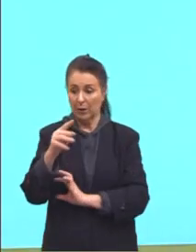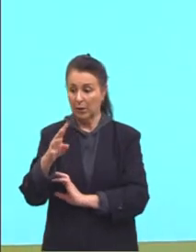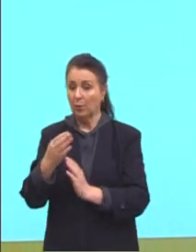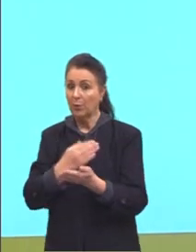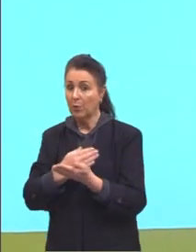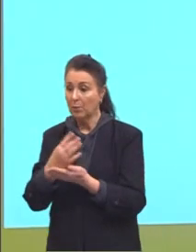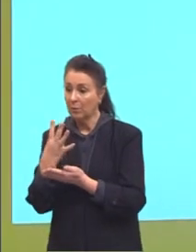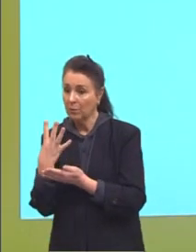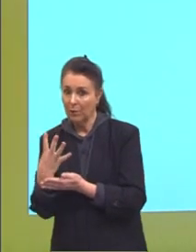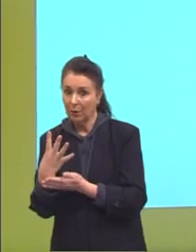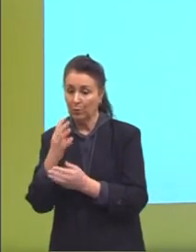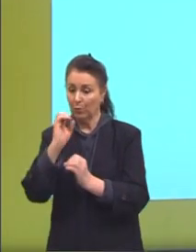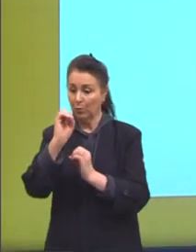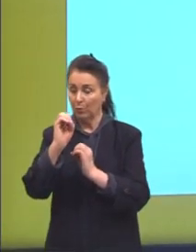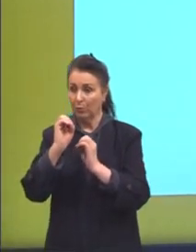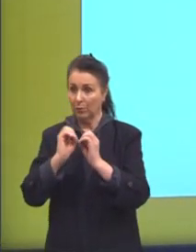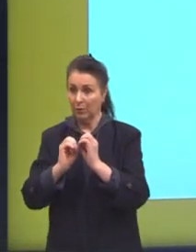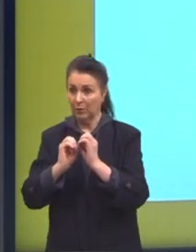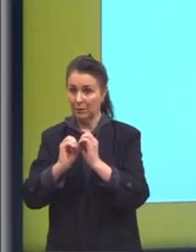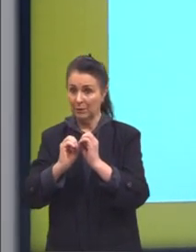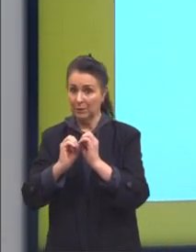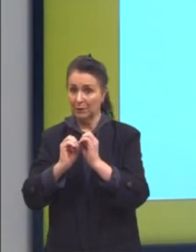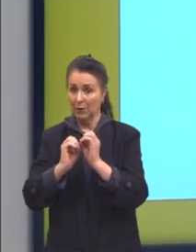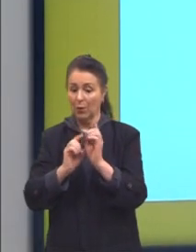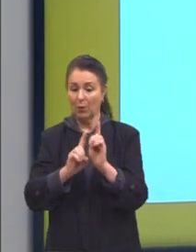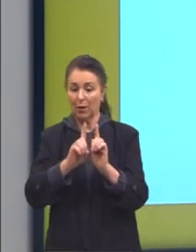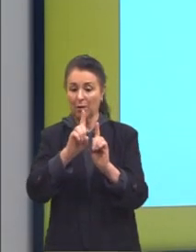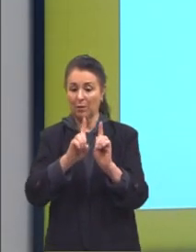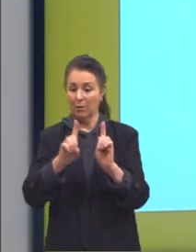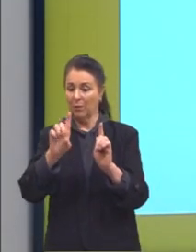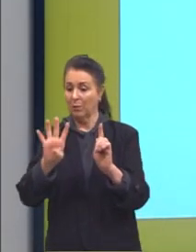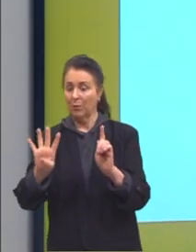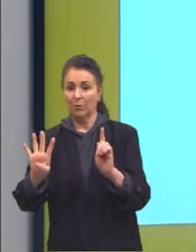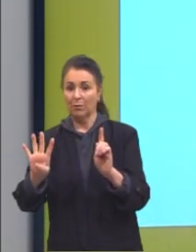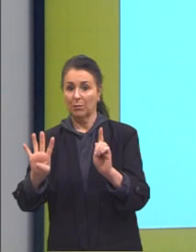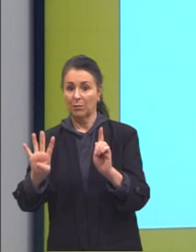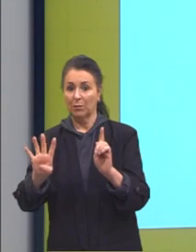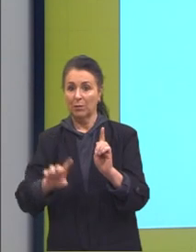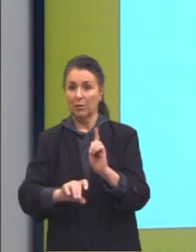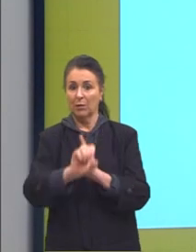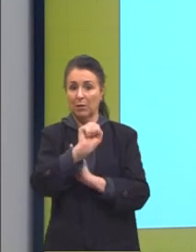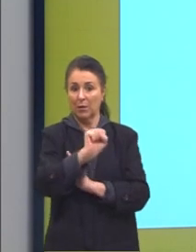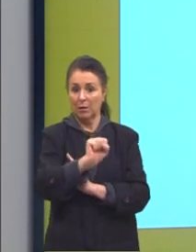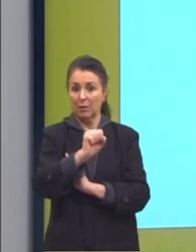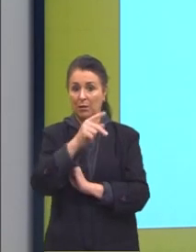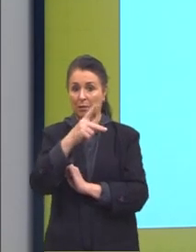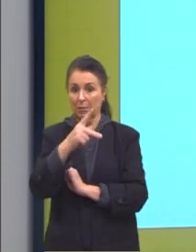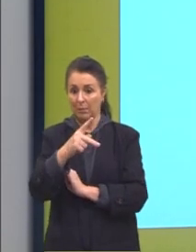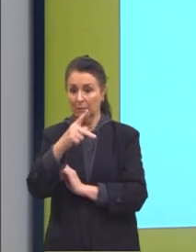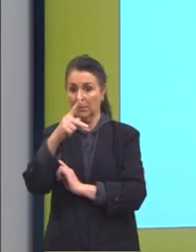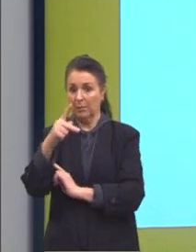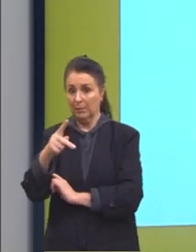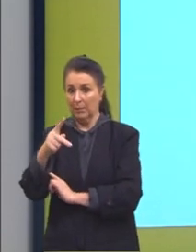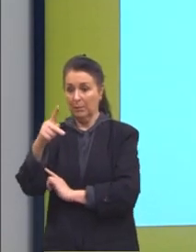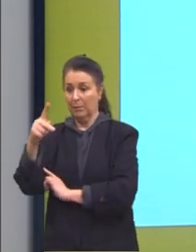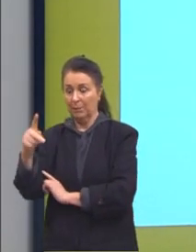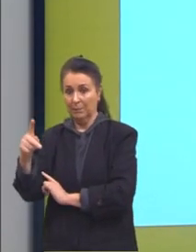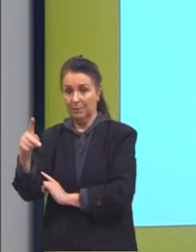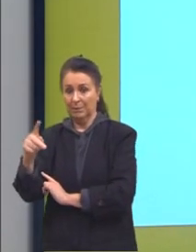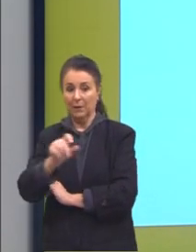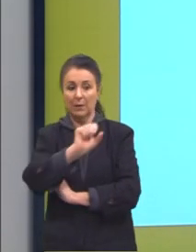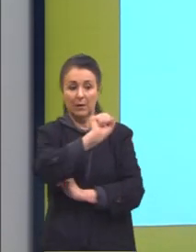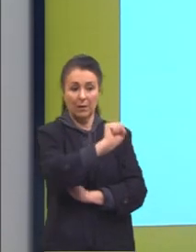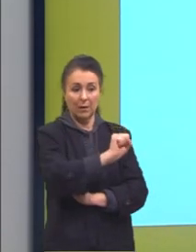quatro né orbitais híbridos usados o que que ocorre eu vou ter um SP e p